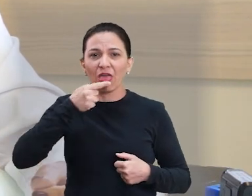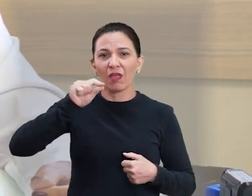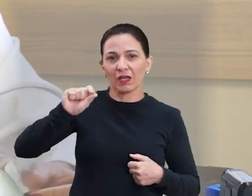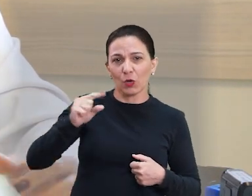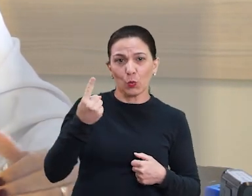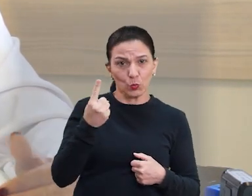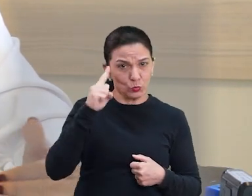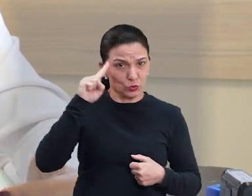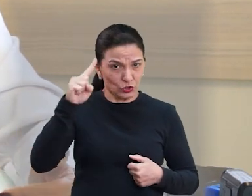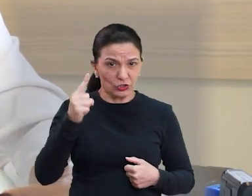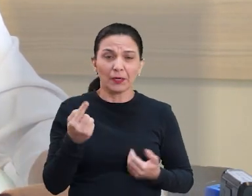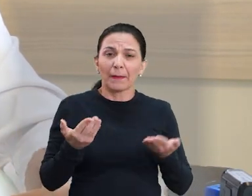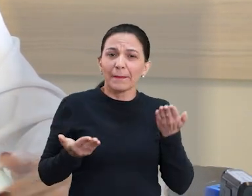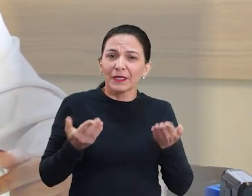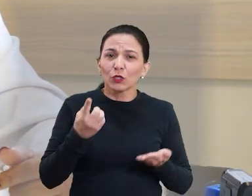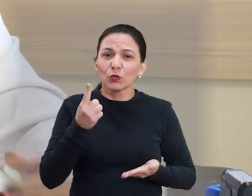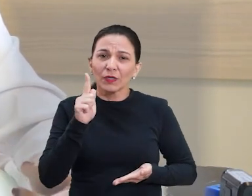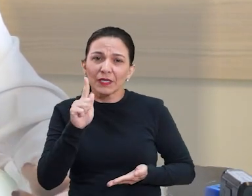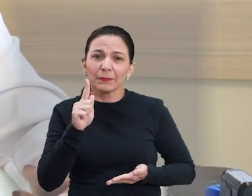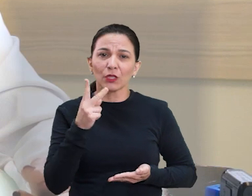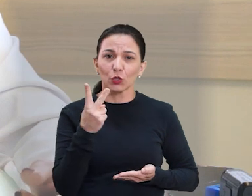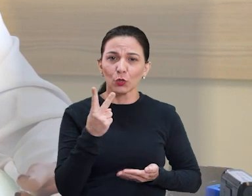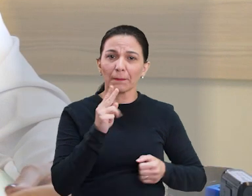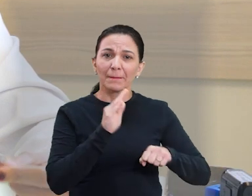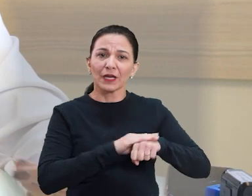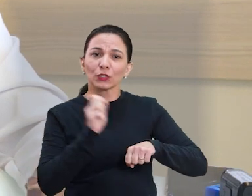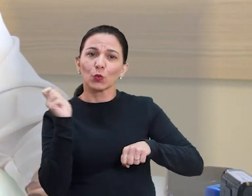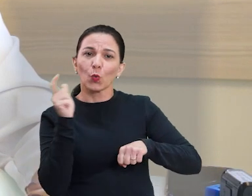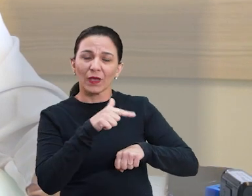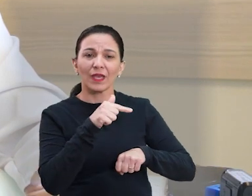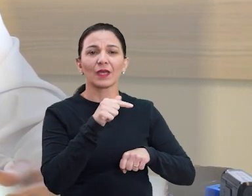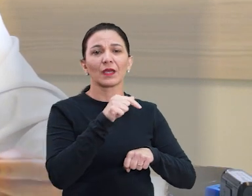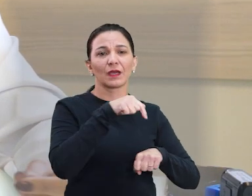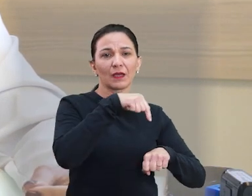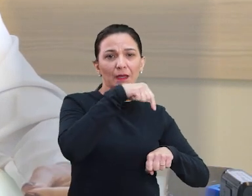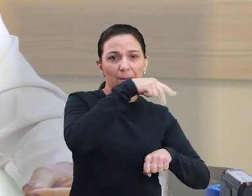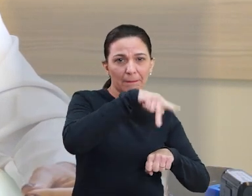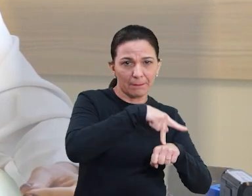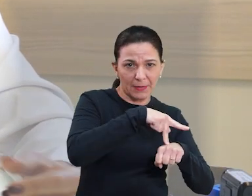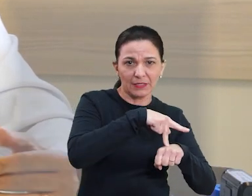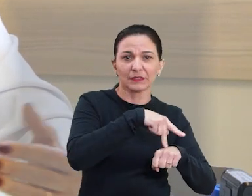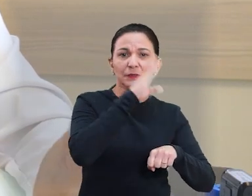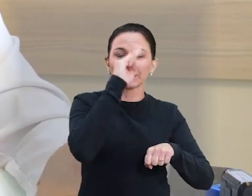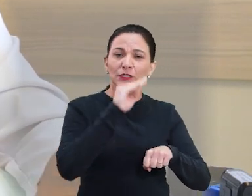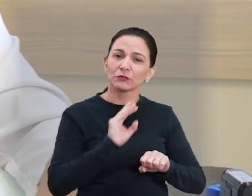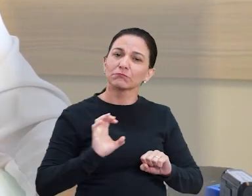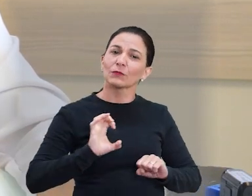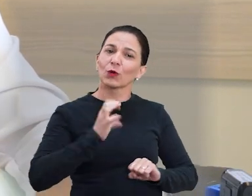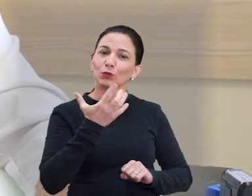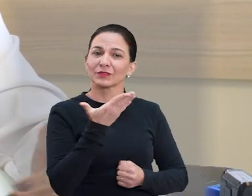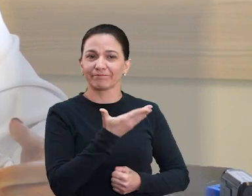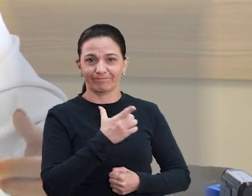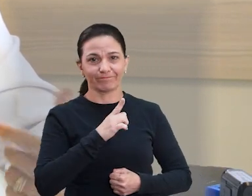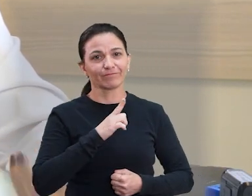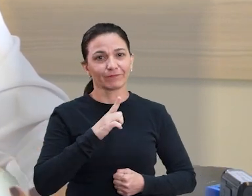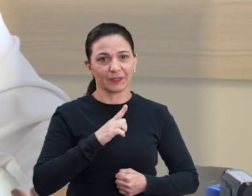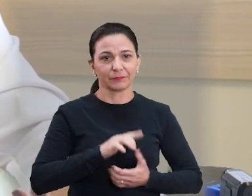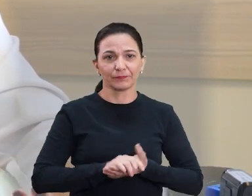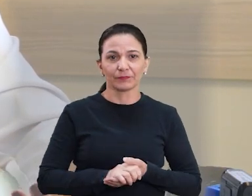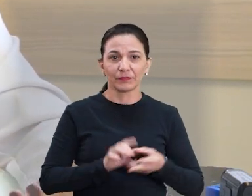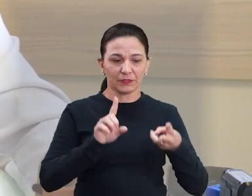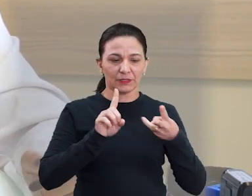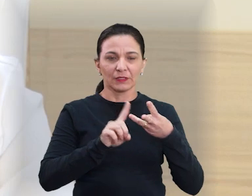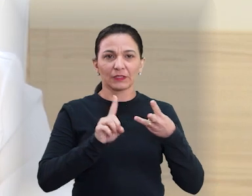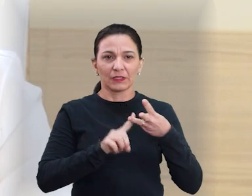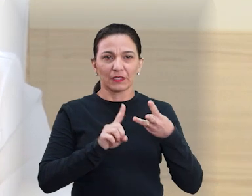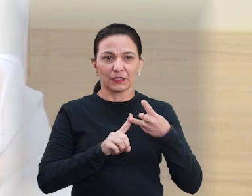sódio né então você consumir maior que 2 g de sódio por dia e a maioria dos brasileiros até comem muito